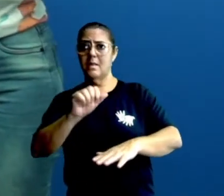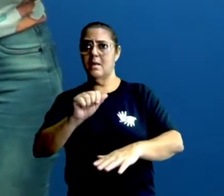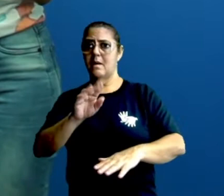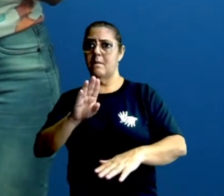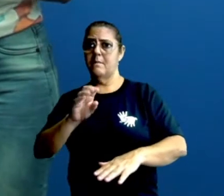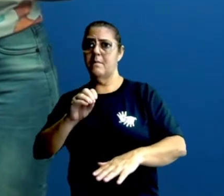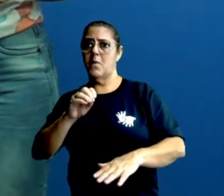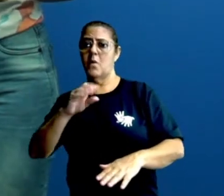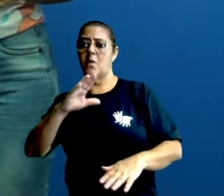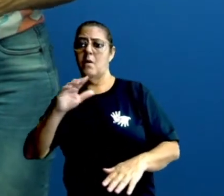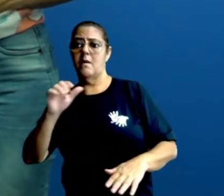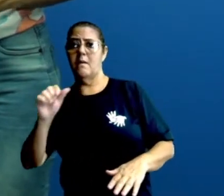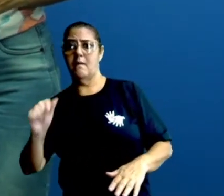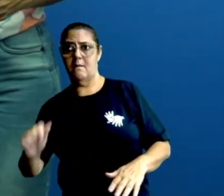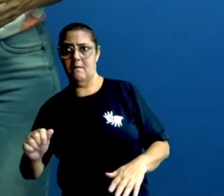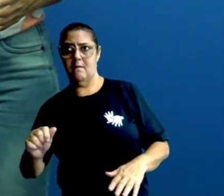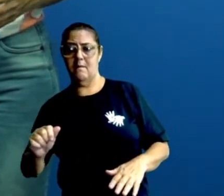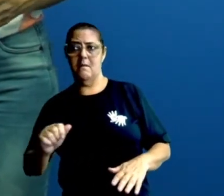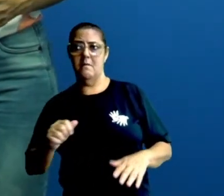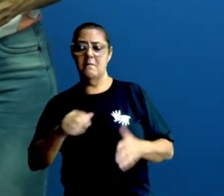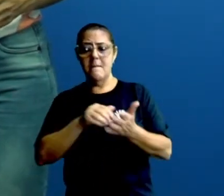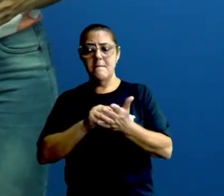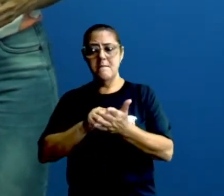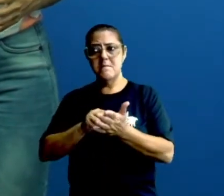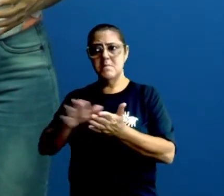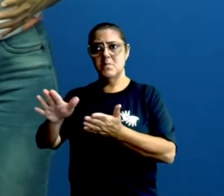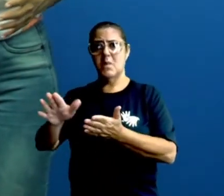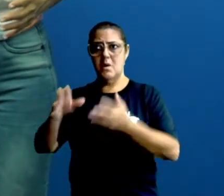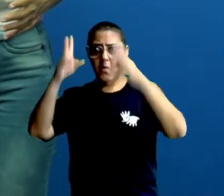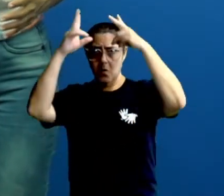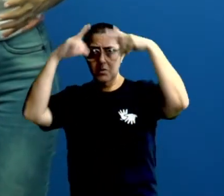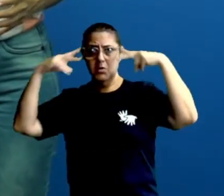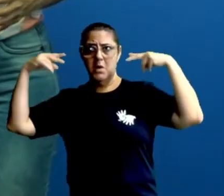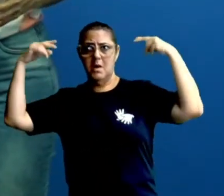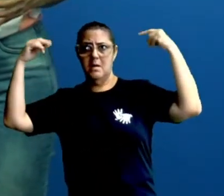que é o primeiro movimento de expulsão em que os